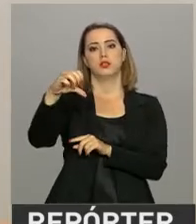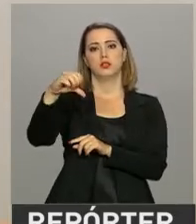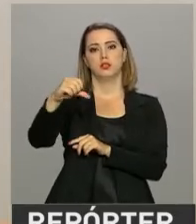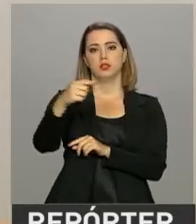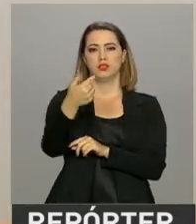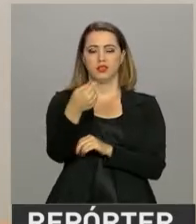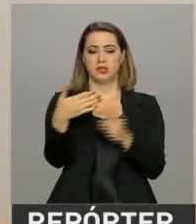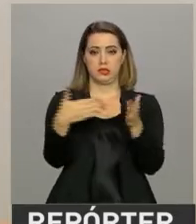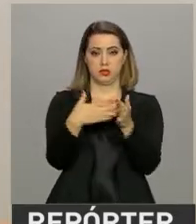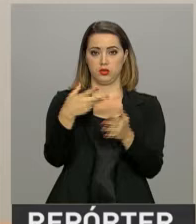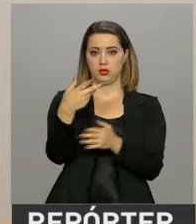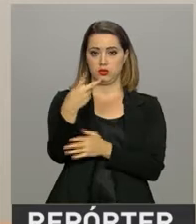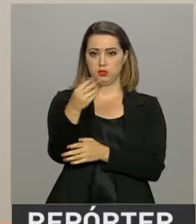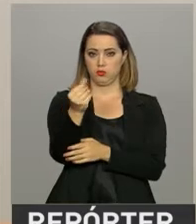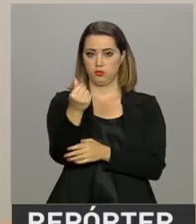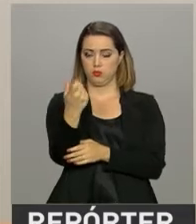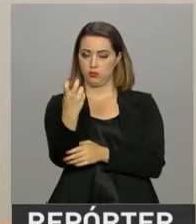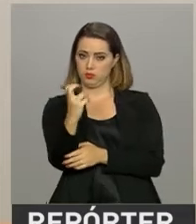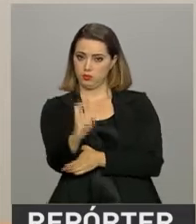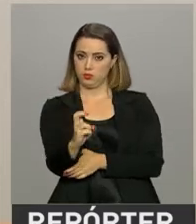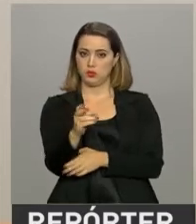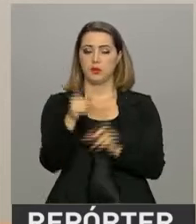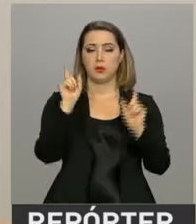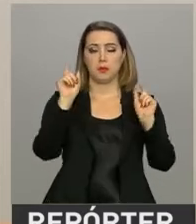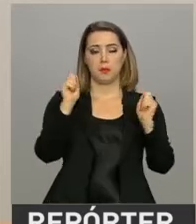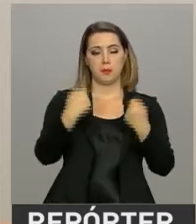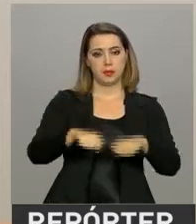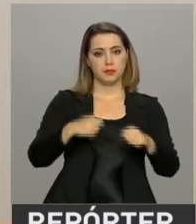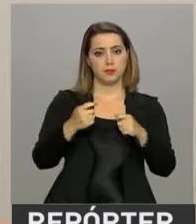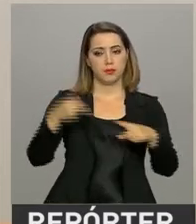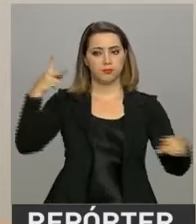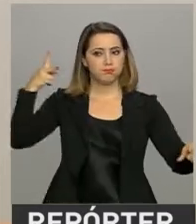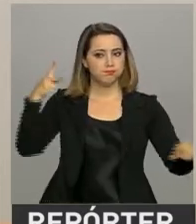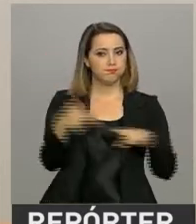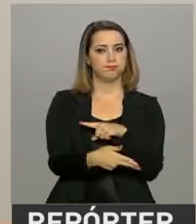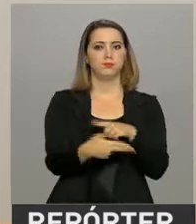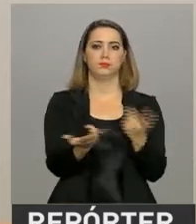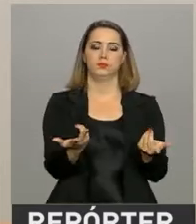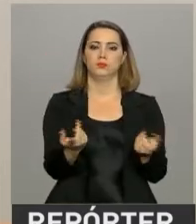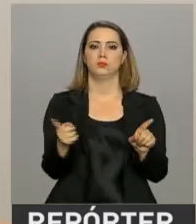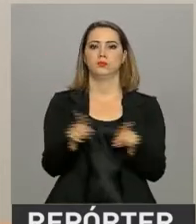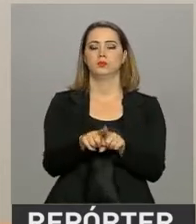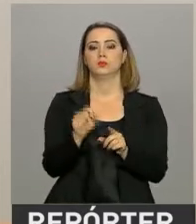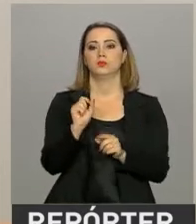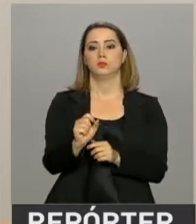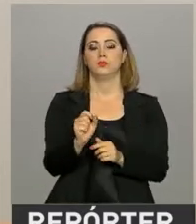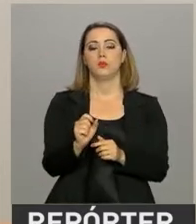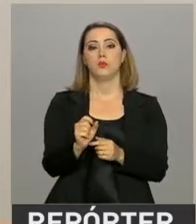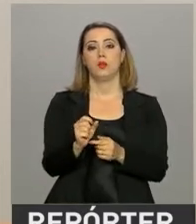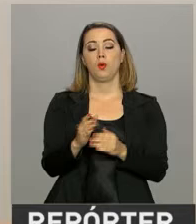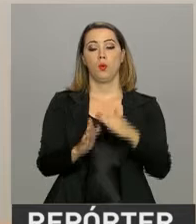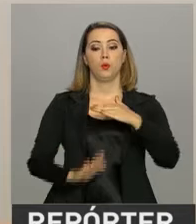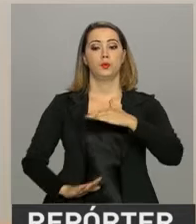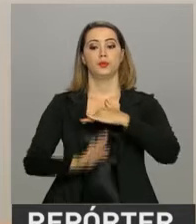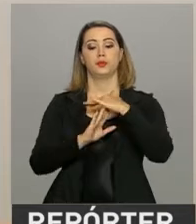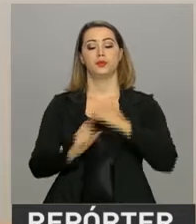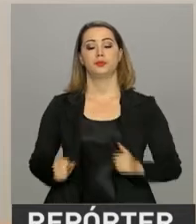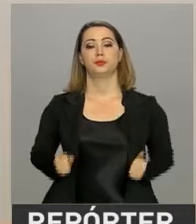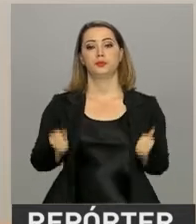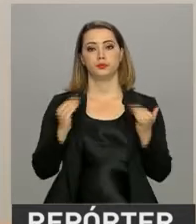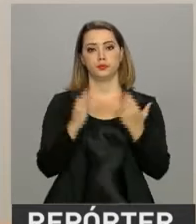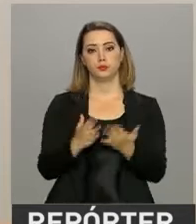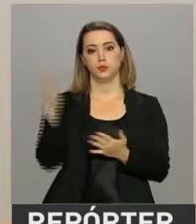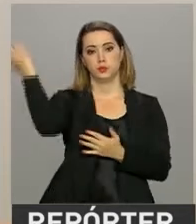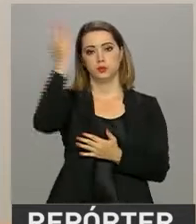e 2015. É preciso interromper essa dinâmica o mais rápido possível. Com o teto dos gastos, o